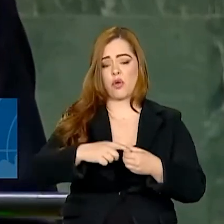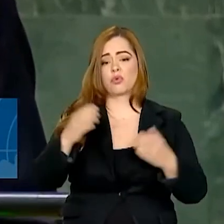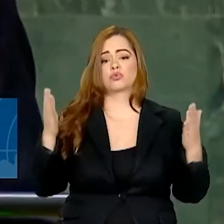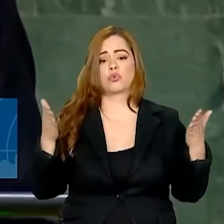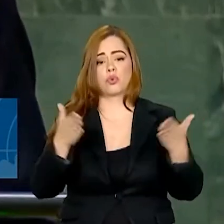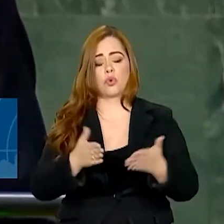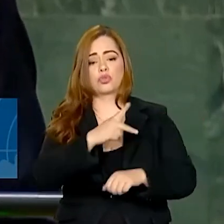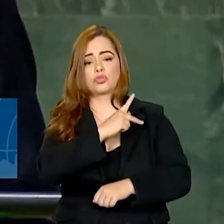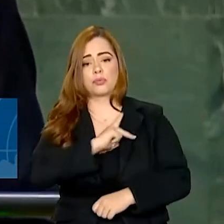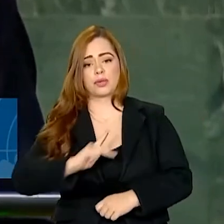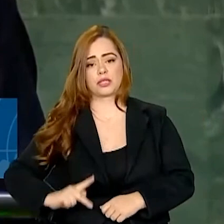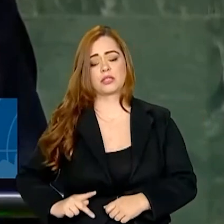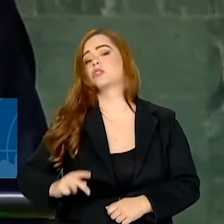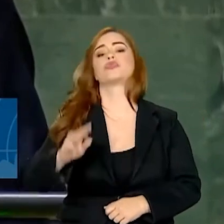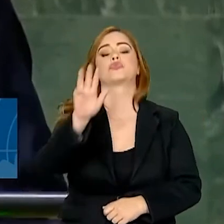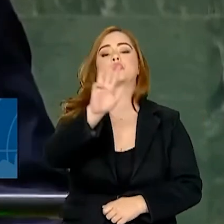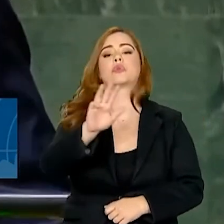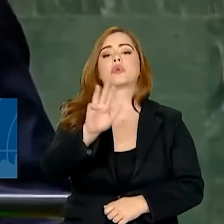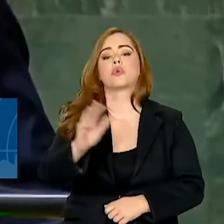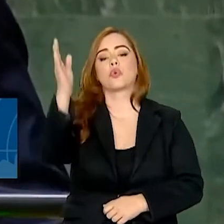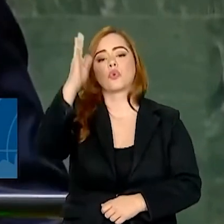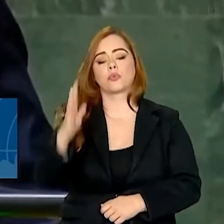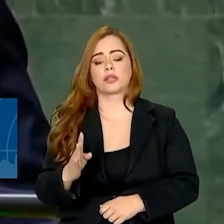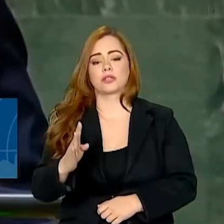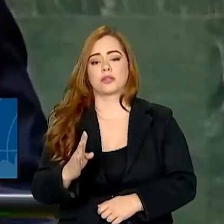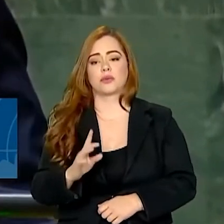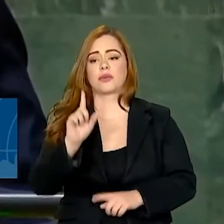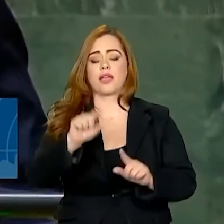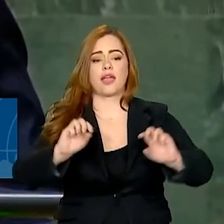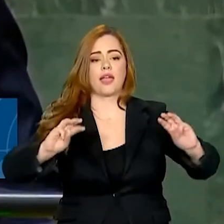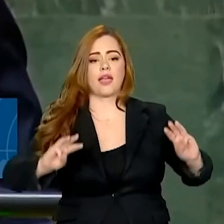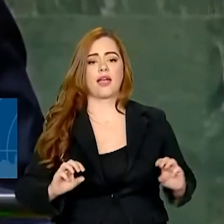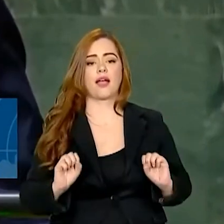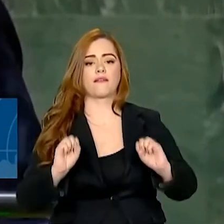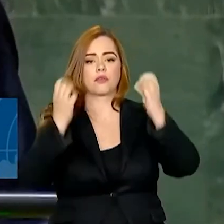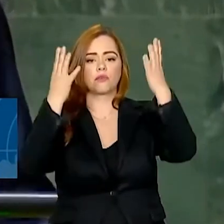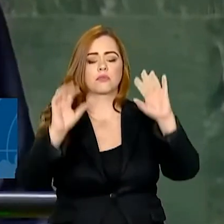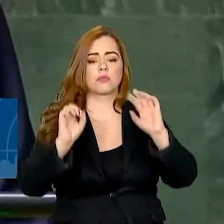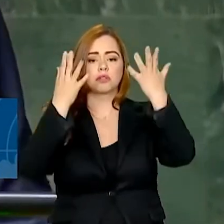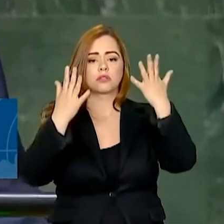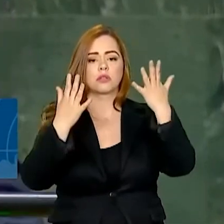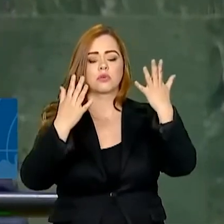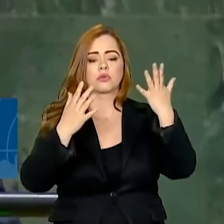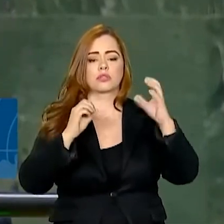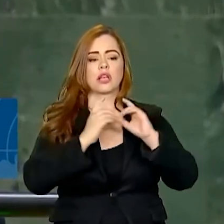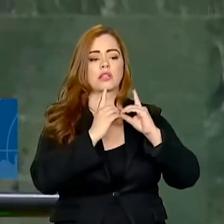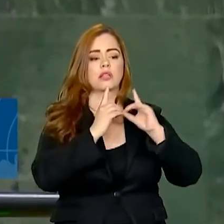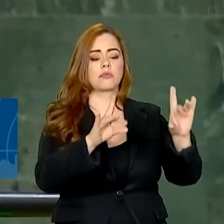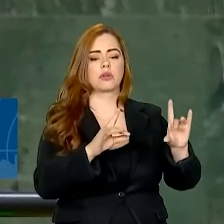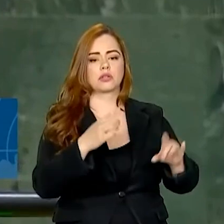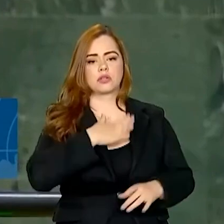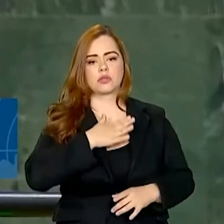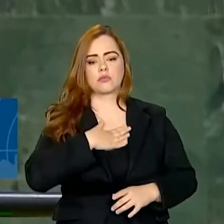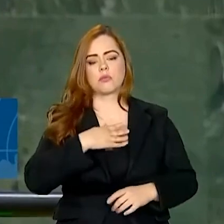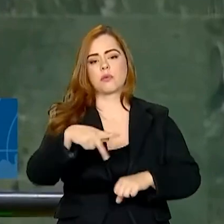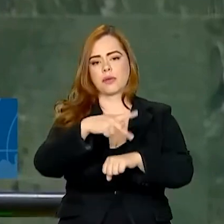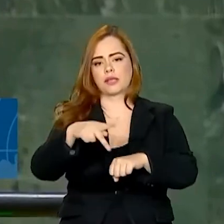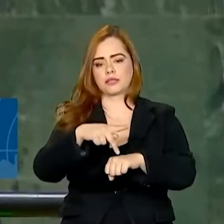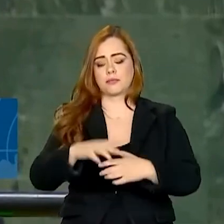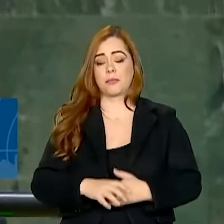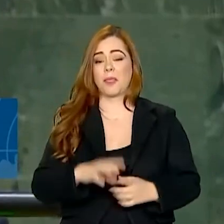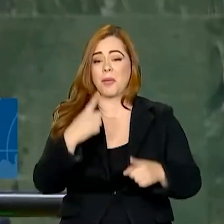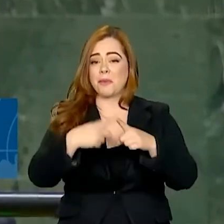de presidente do Brasil, é graças à vitória da democracia em meu país. A democracia garantiu